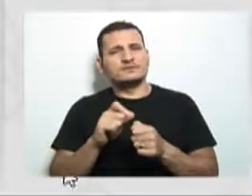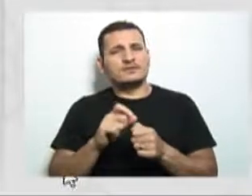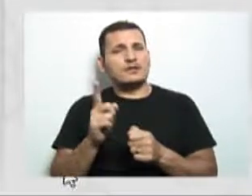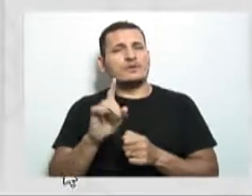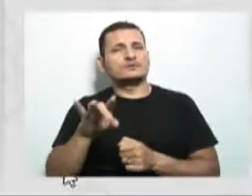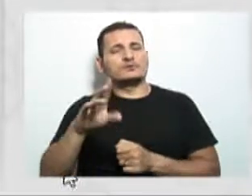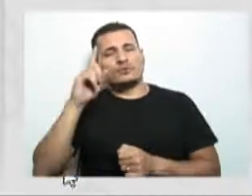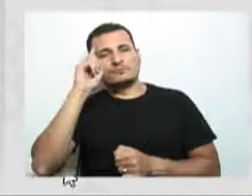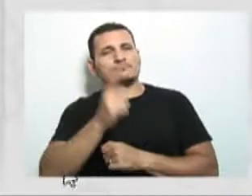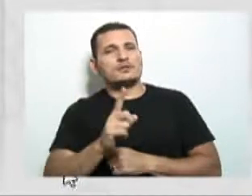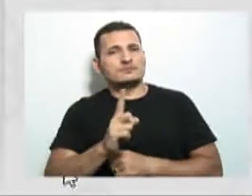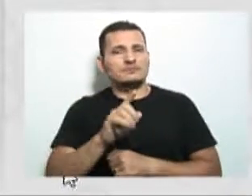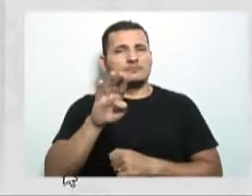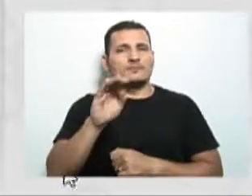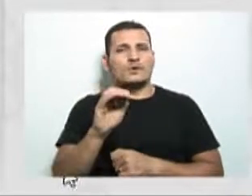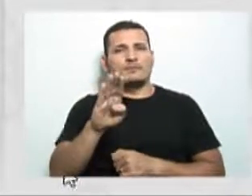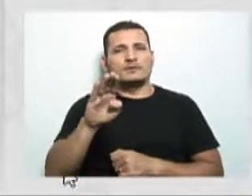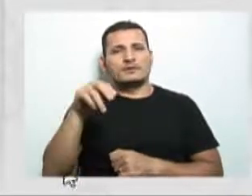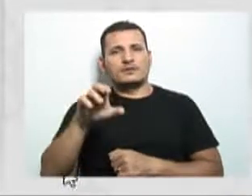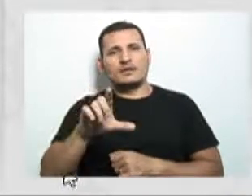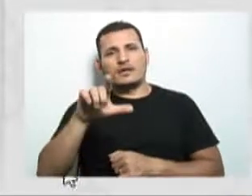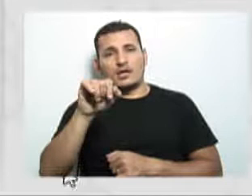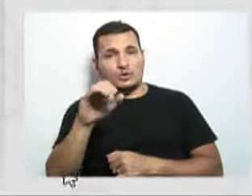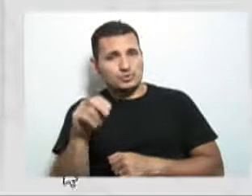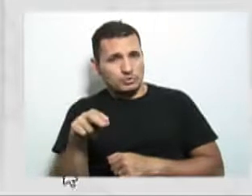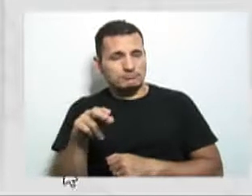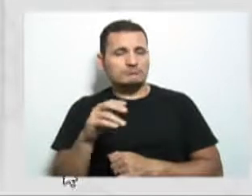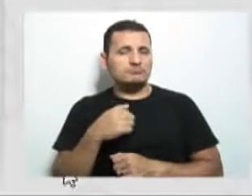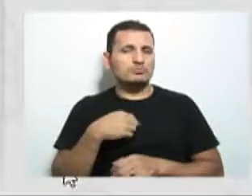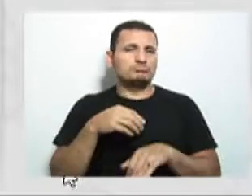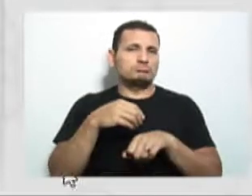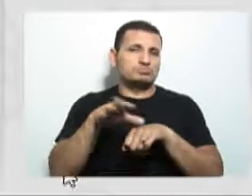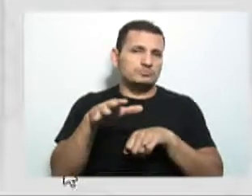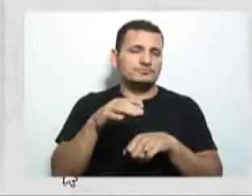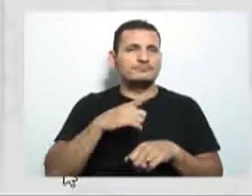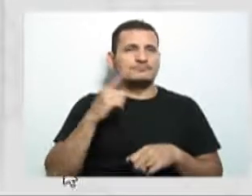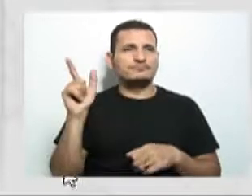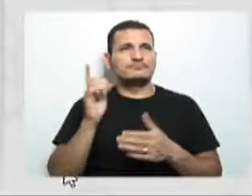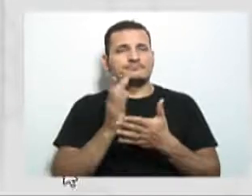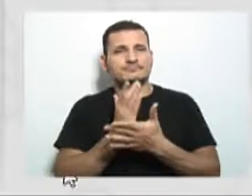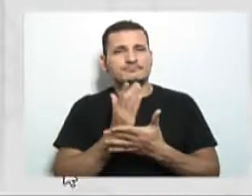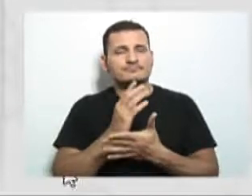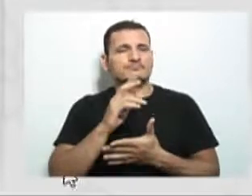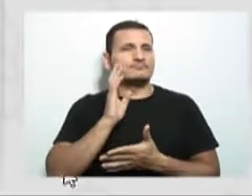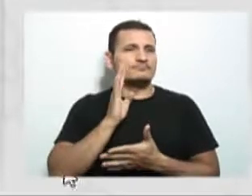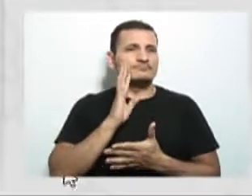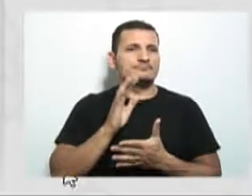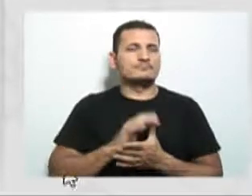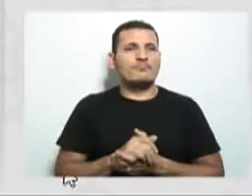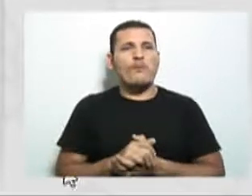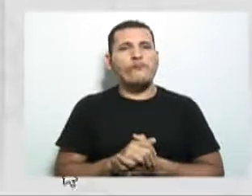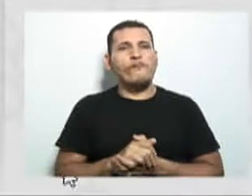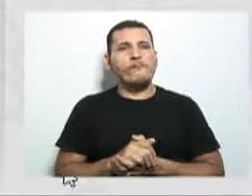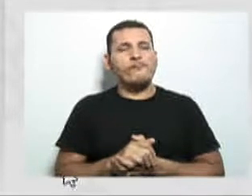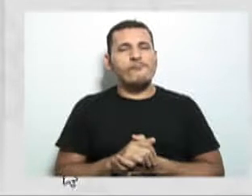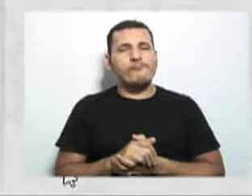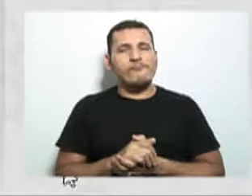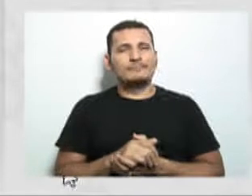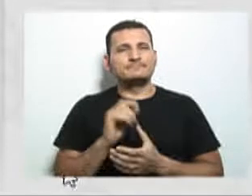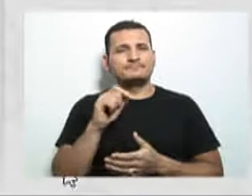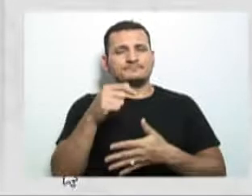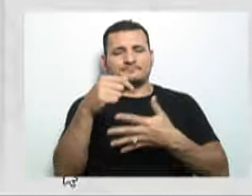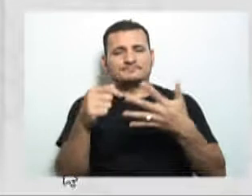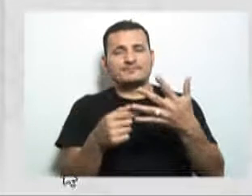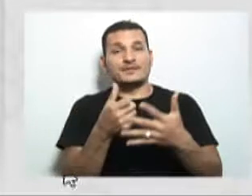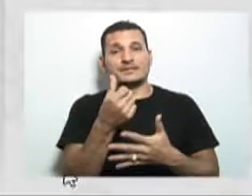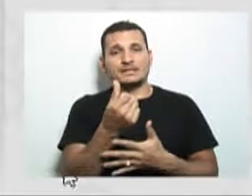de Bob Nelson. Vai lá e dá uma lida, já dei essa dica aí, não dei? Tem outro livro muito legal que trabalha os 6 pilares